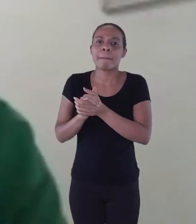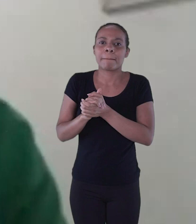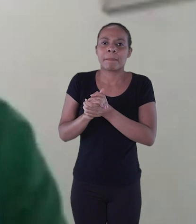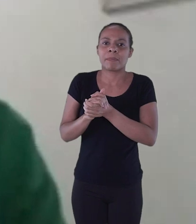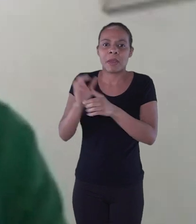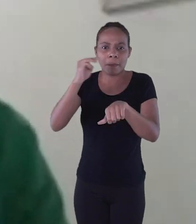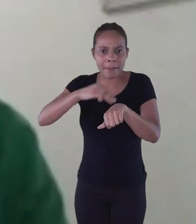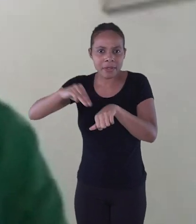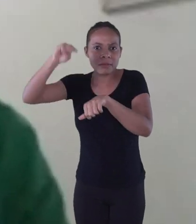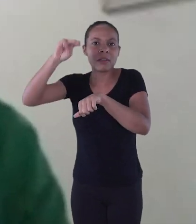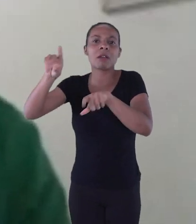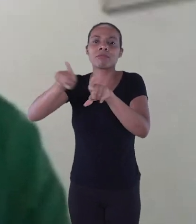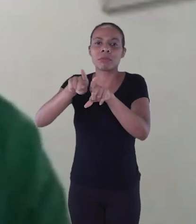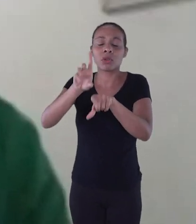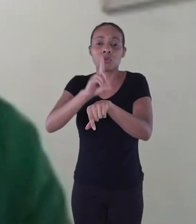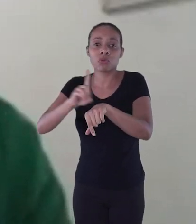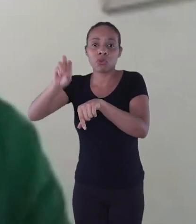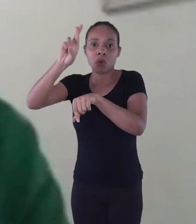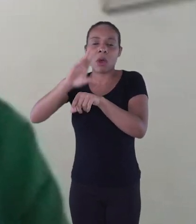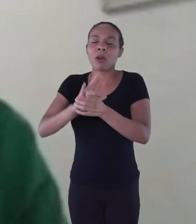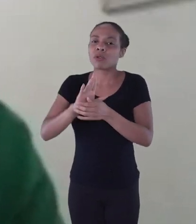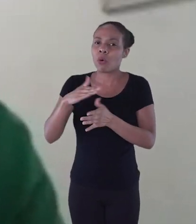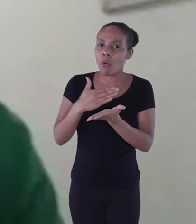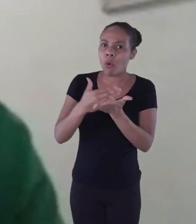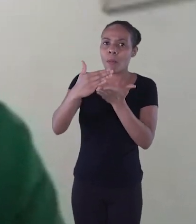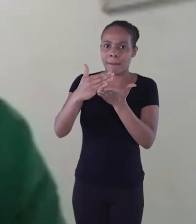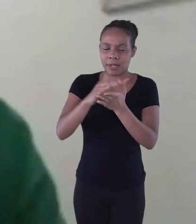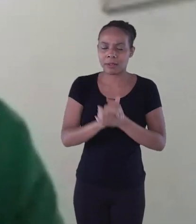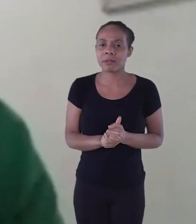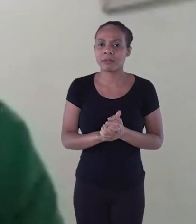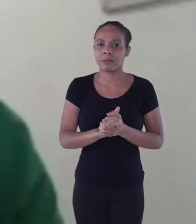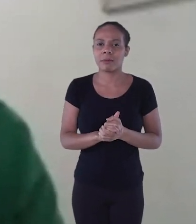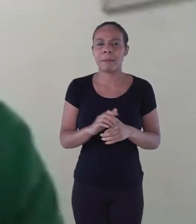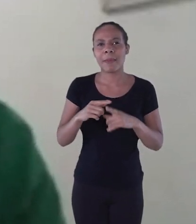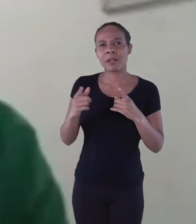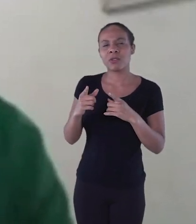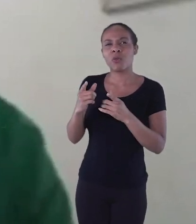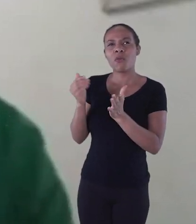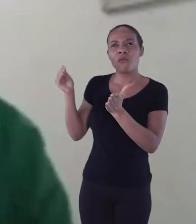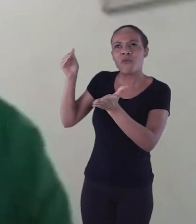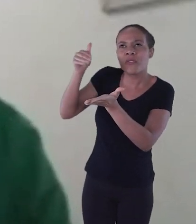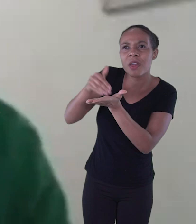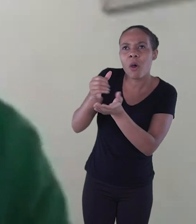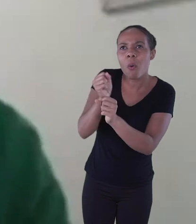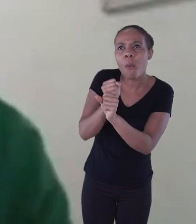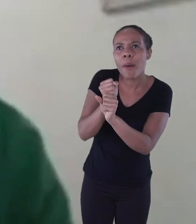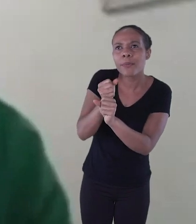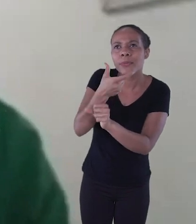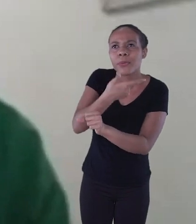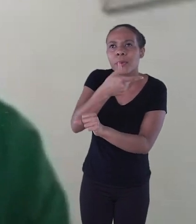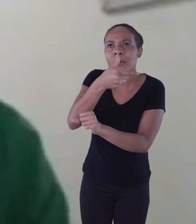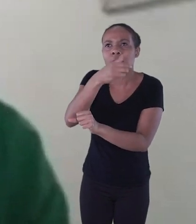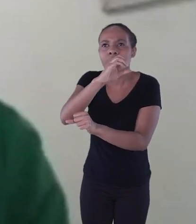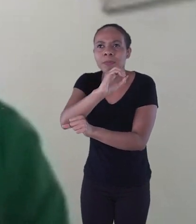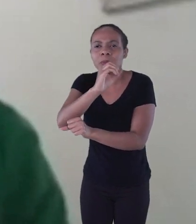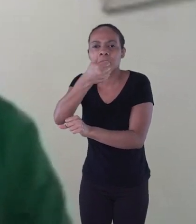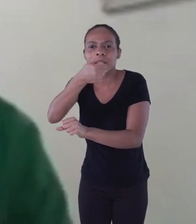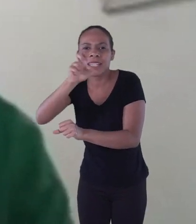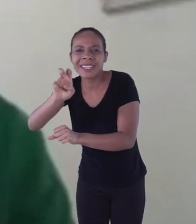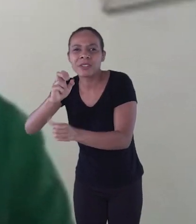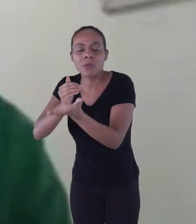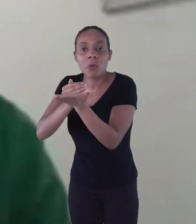e esse projeto começa no fim de 2015, vai ganhando força e fôlego em 2017, mas a